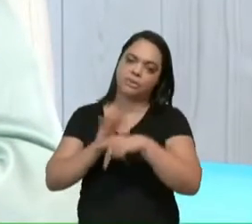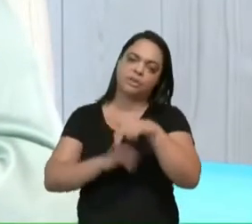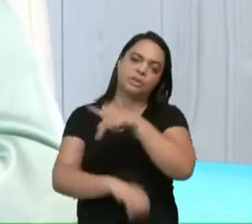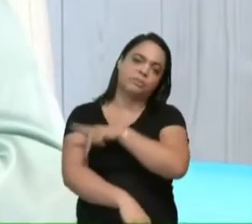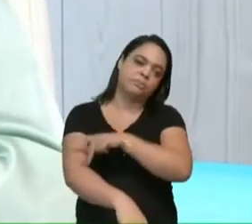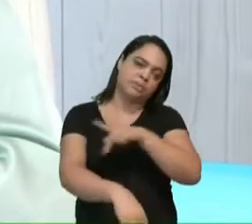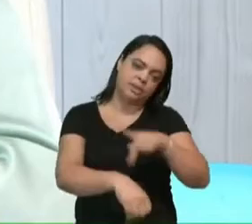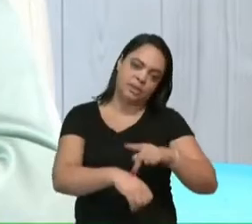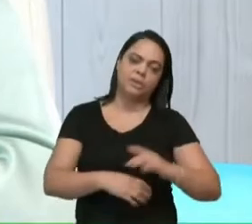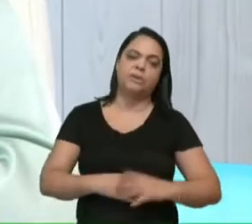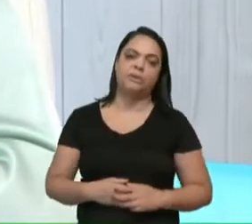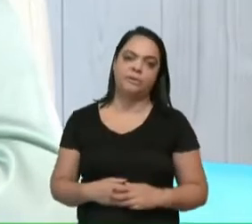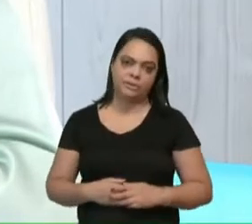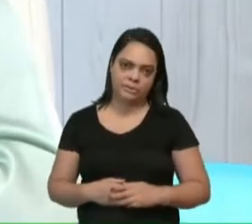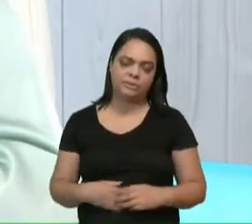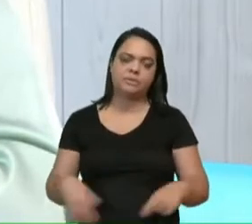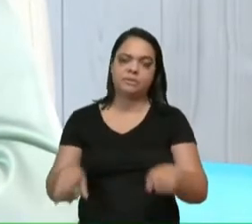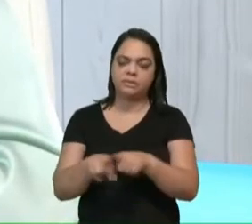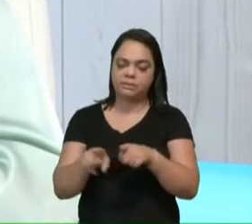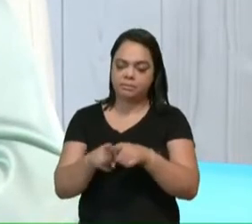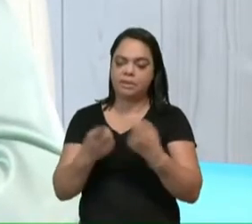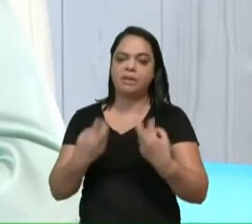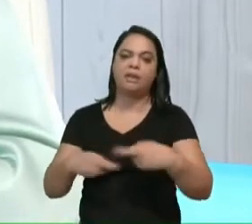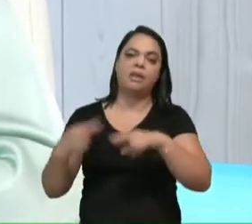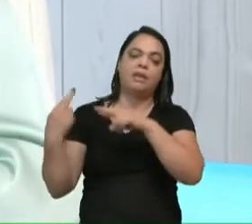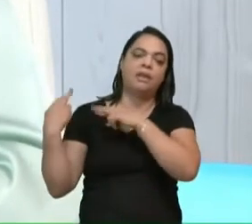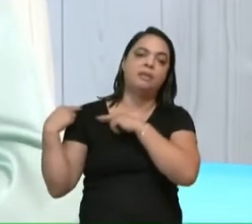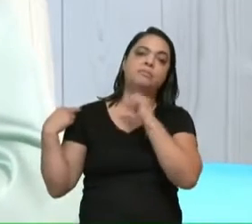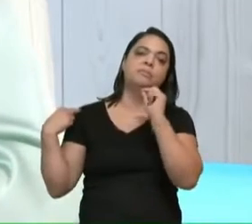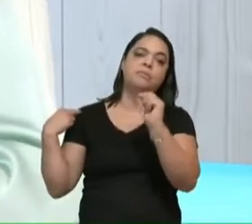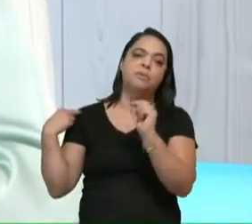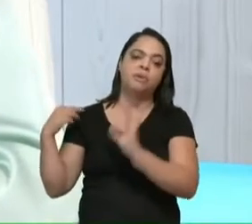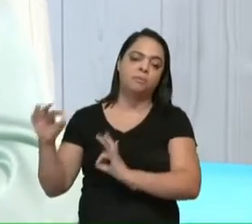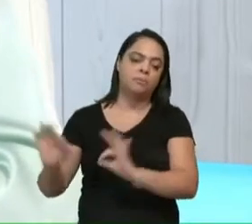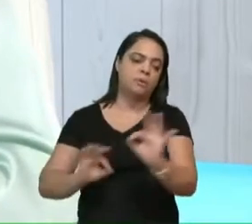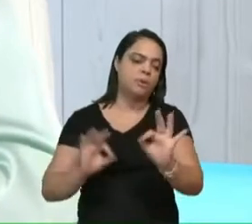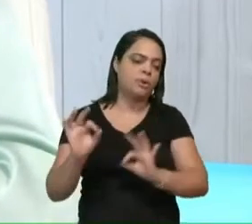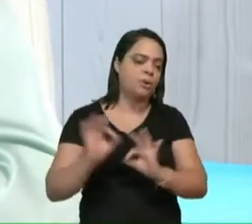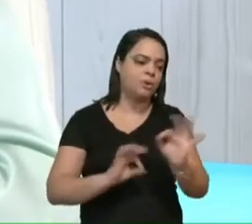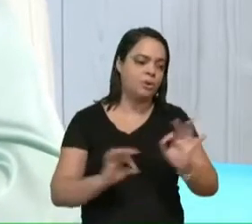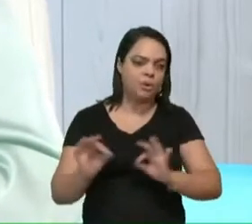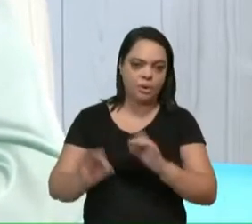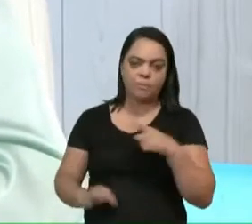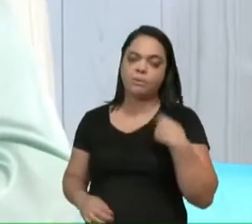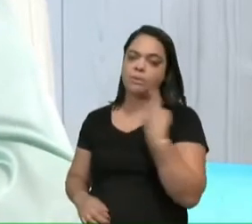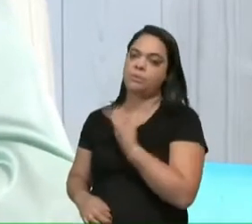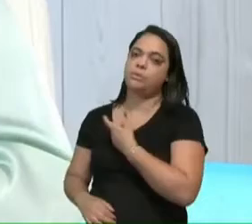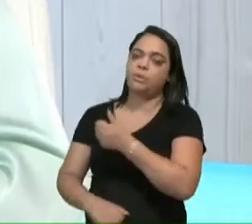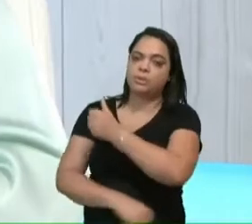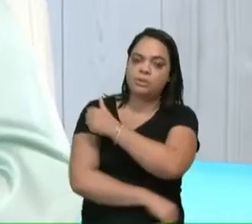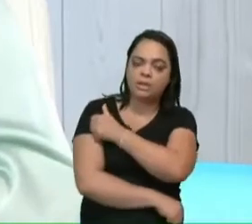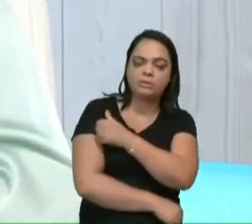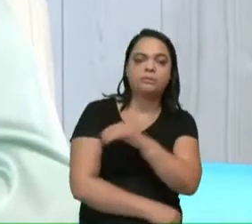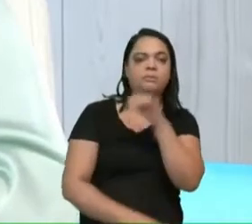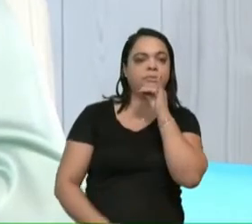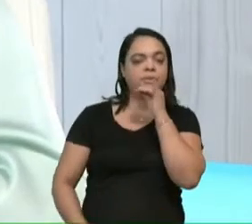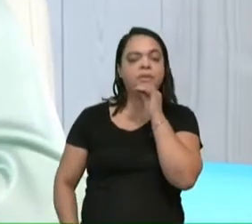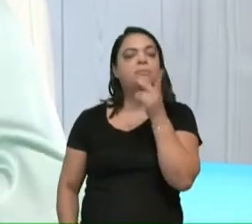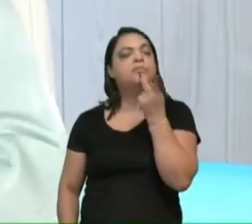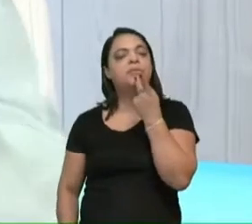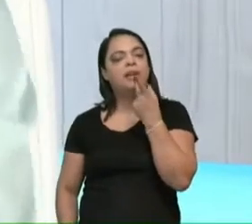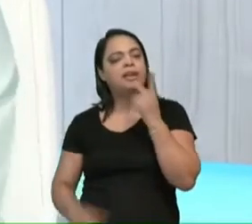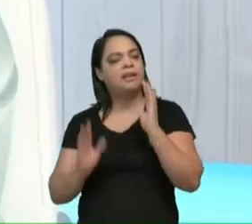pedagógicos além da responsabilidade dos programas que nós temos com os nossos estudantes como nós falamos